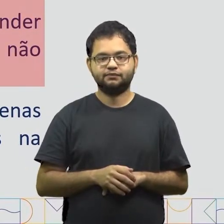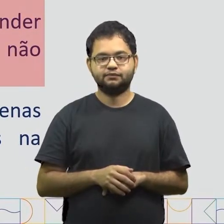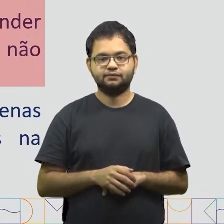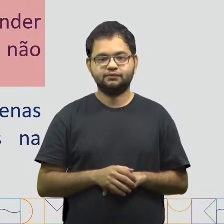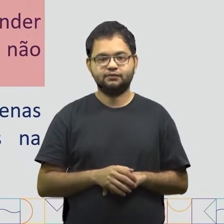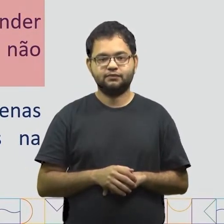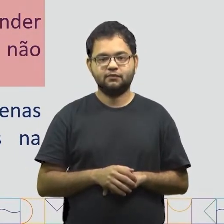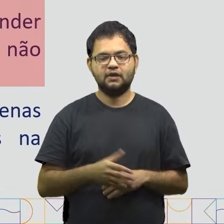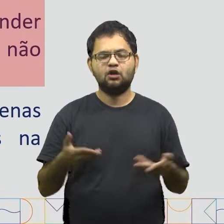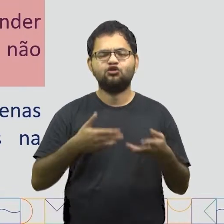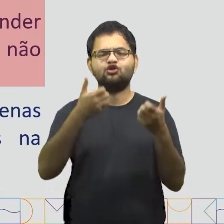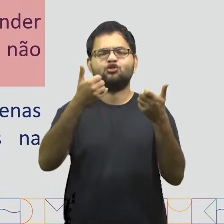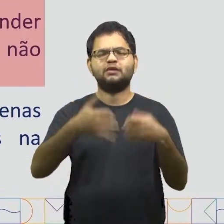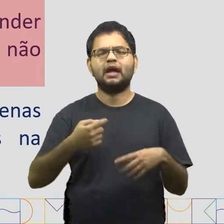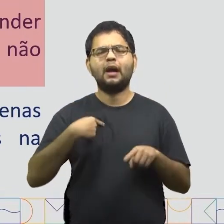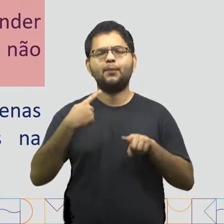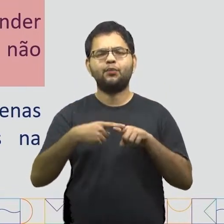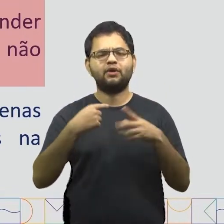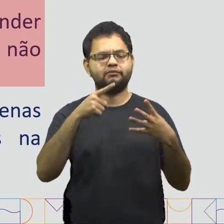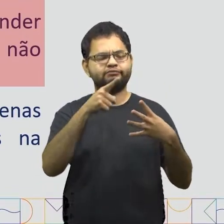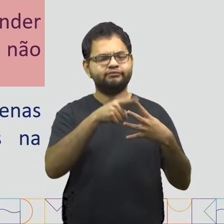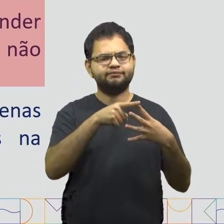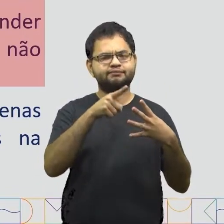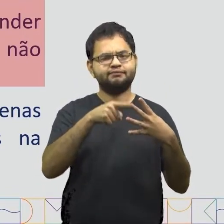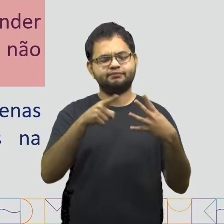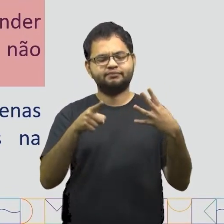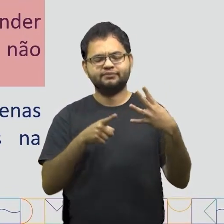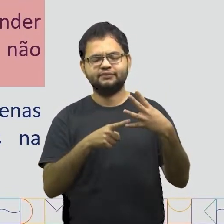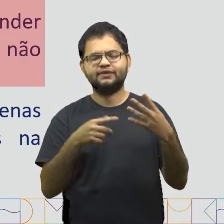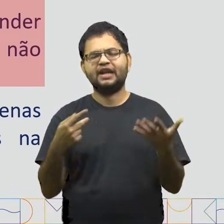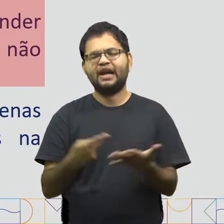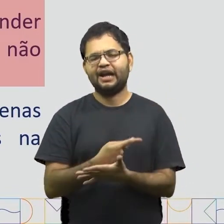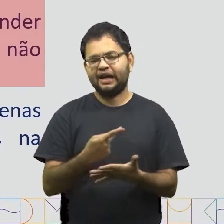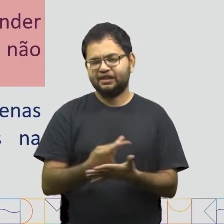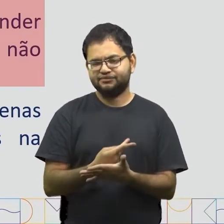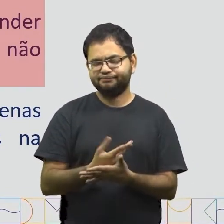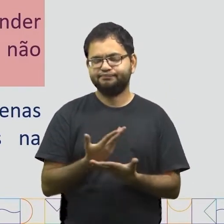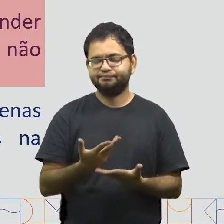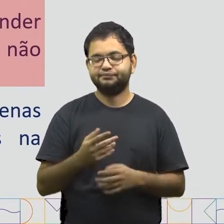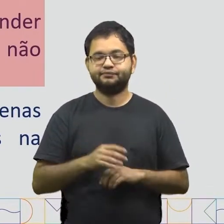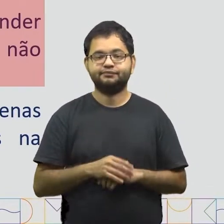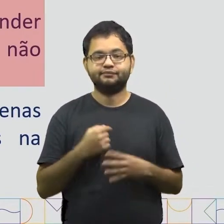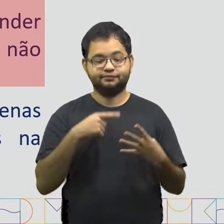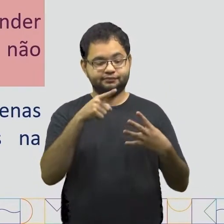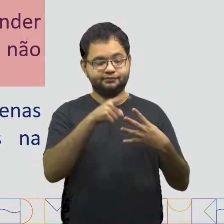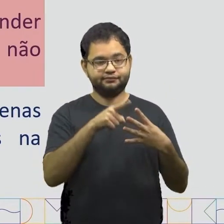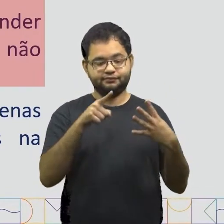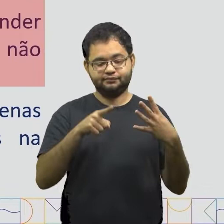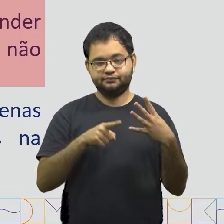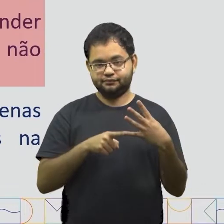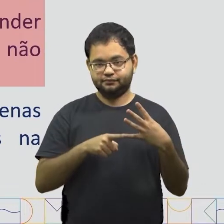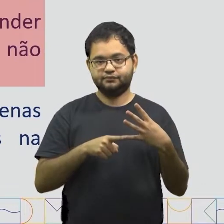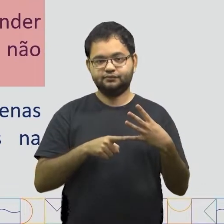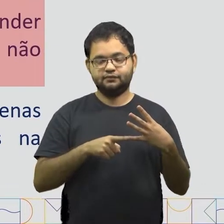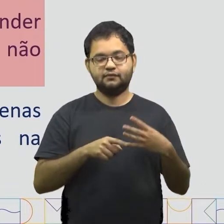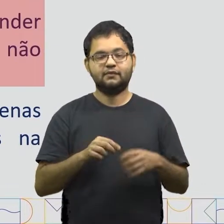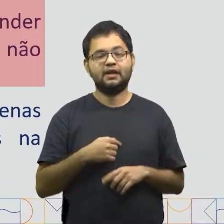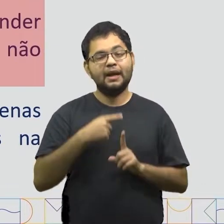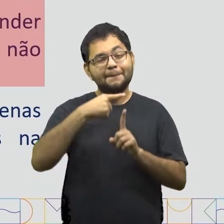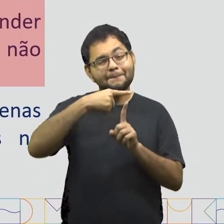vamos ver rapidamente o porque as demais questões não estão corretas nas alternativas a e b